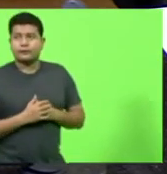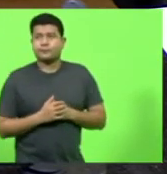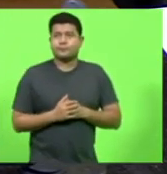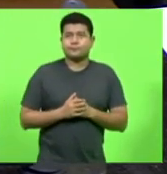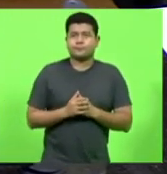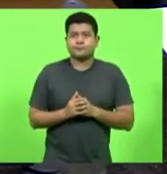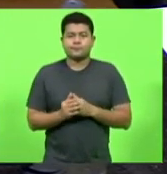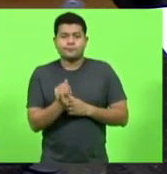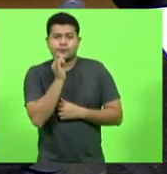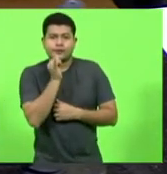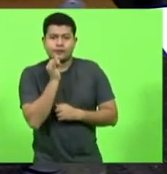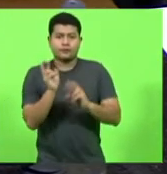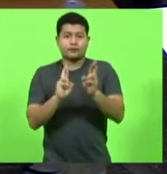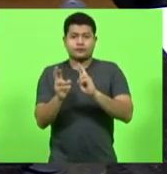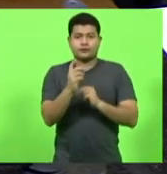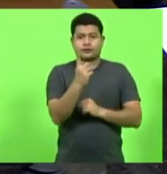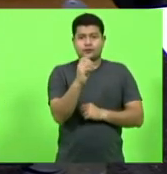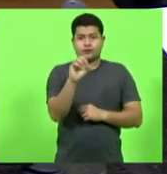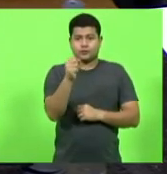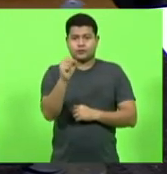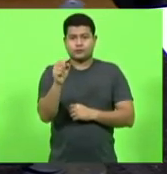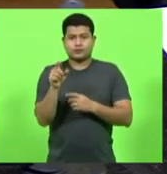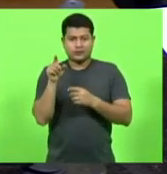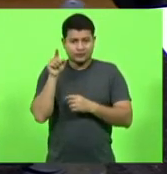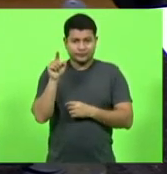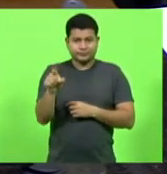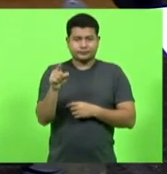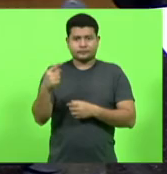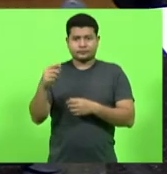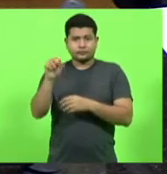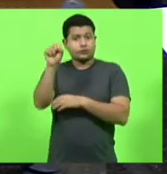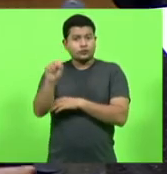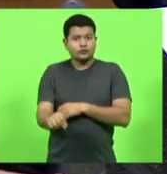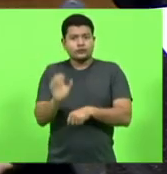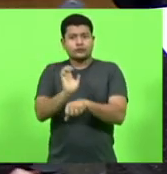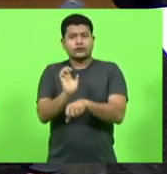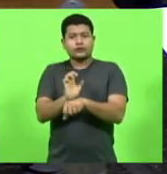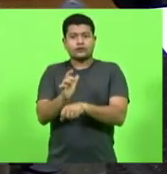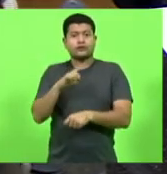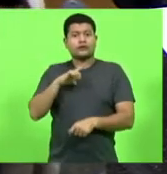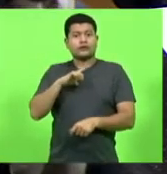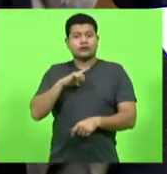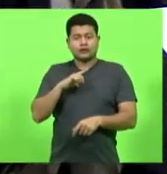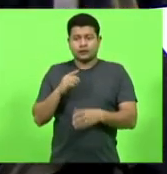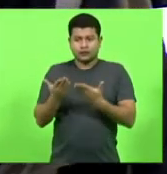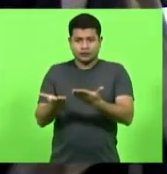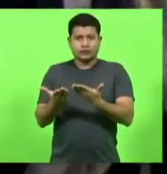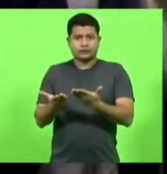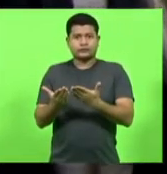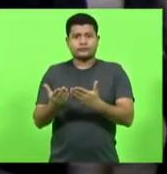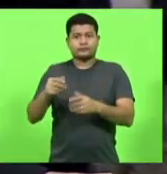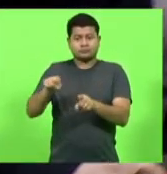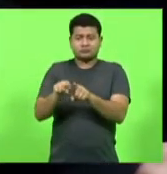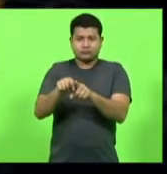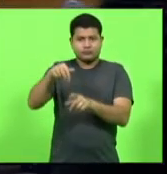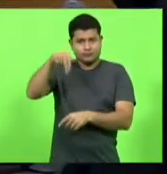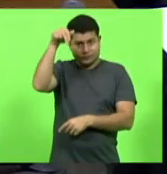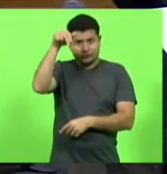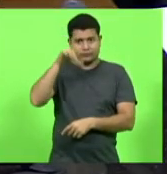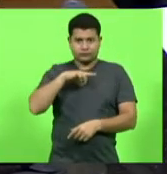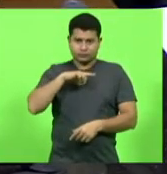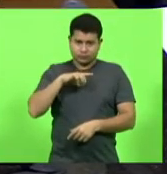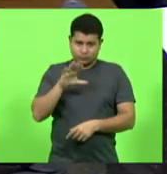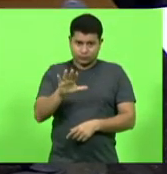no sul do estado, Jacinto Machado, Praia Grande. Também temos a 108 lá no norte do estado. Nós temos